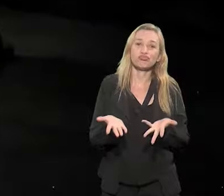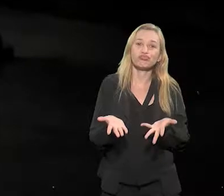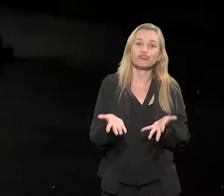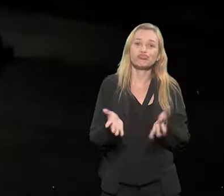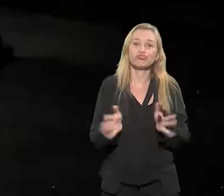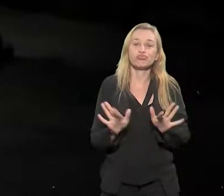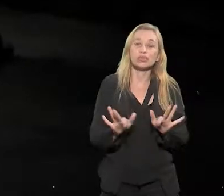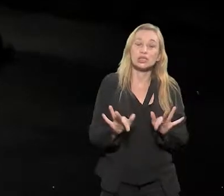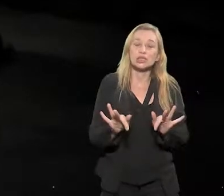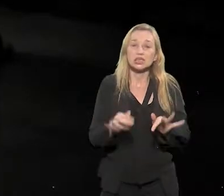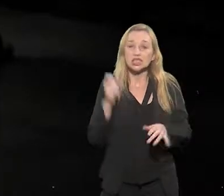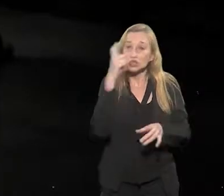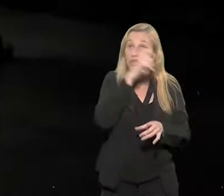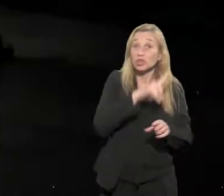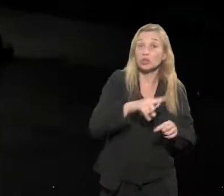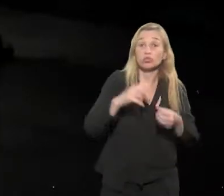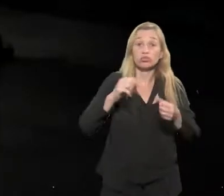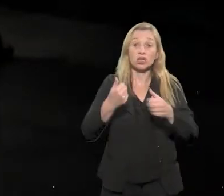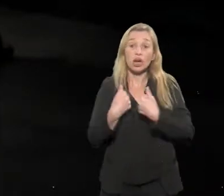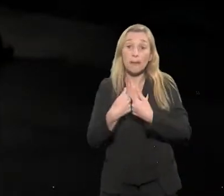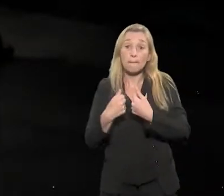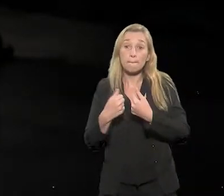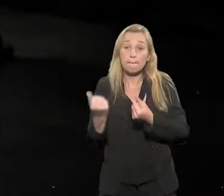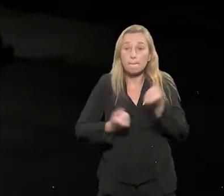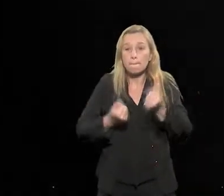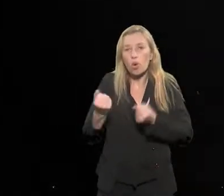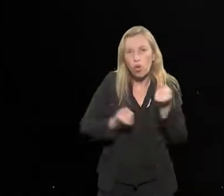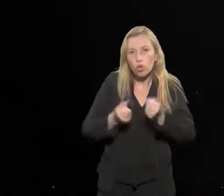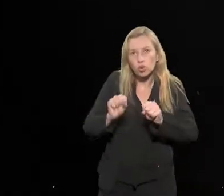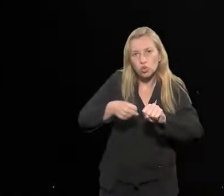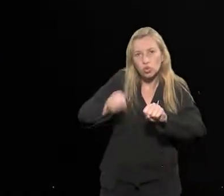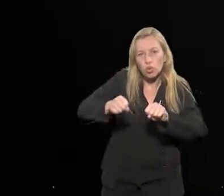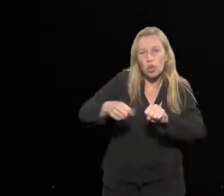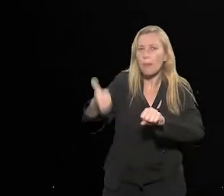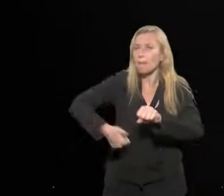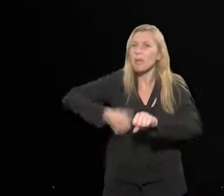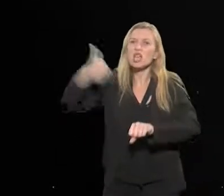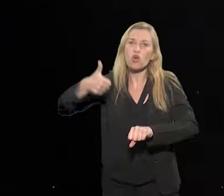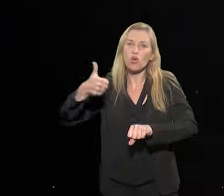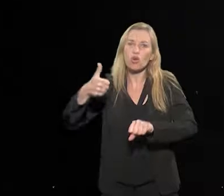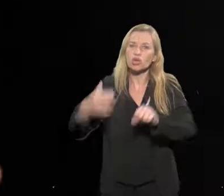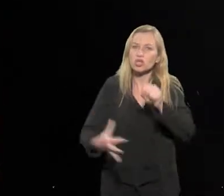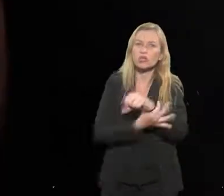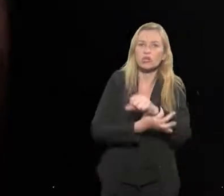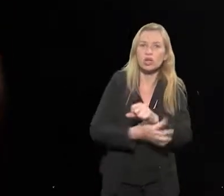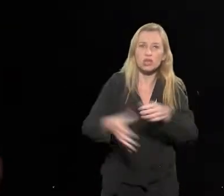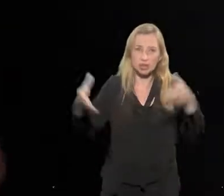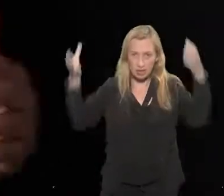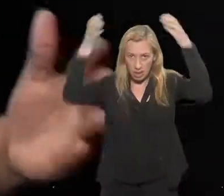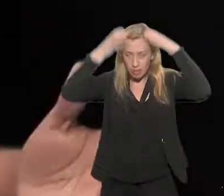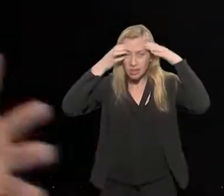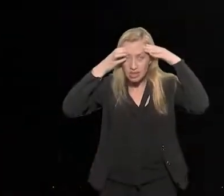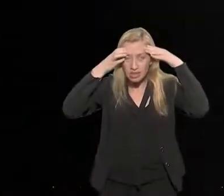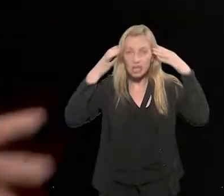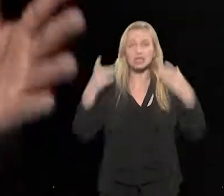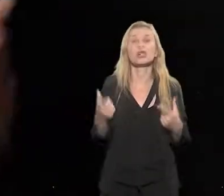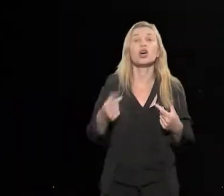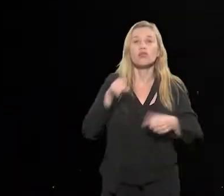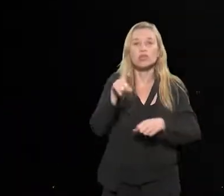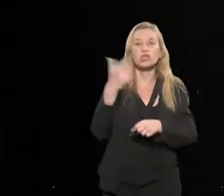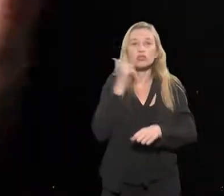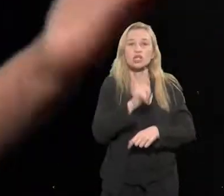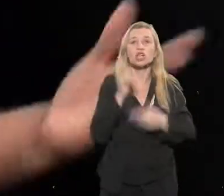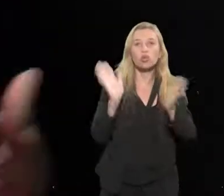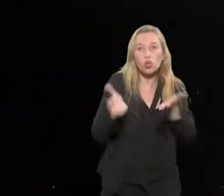Pouco maleável, né? Pouco maleável. E a moto, ela cumpre bem esse papel, assim, né? Com segurança, com capacete, com tudo.